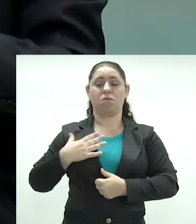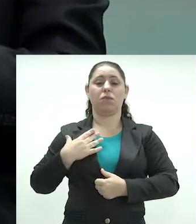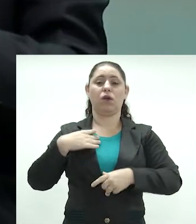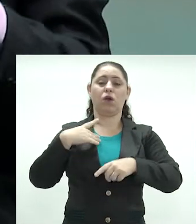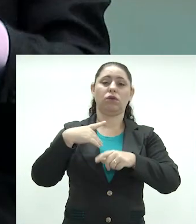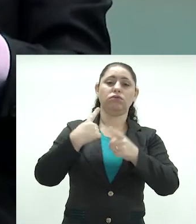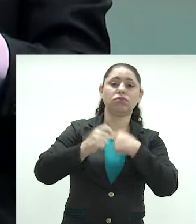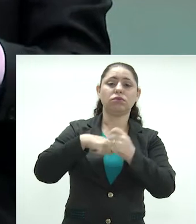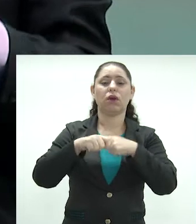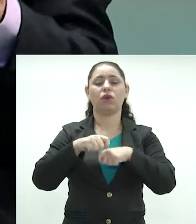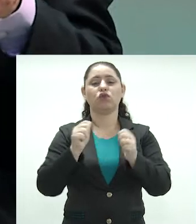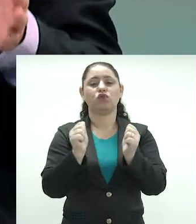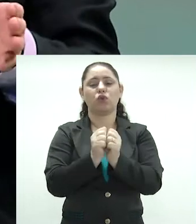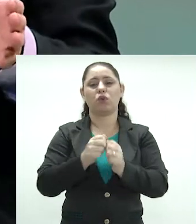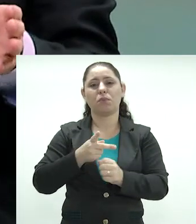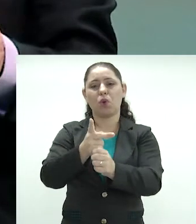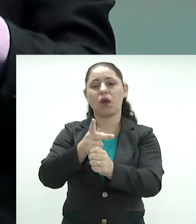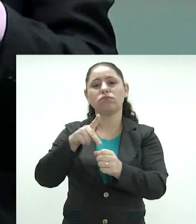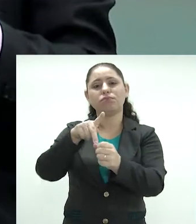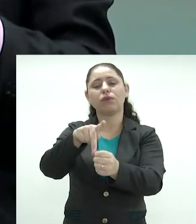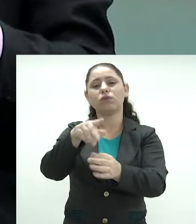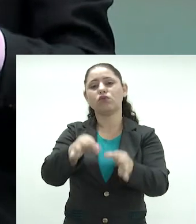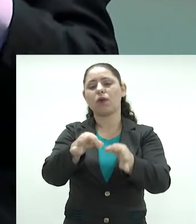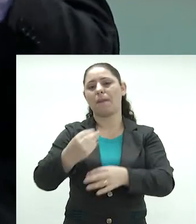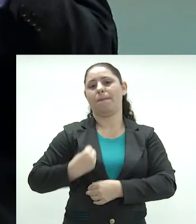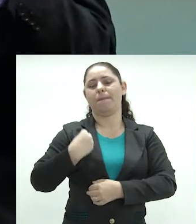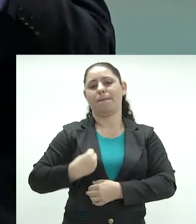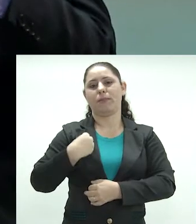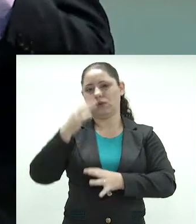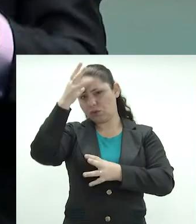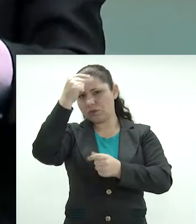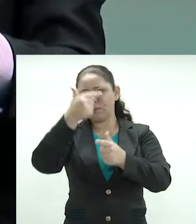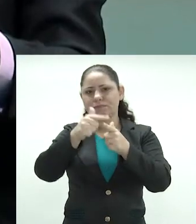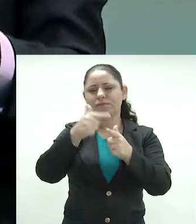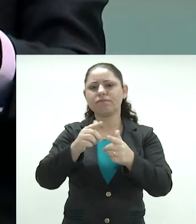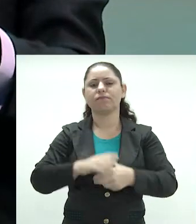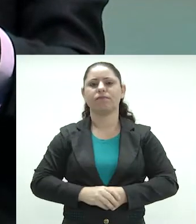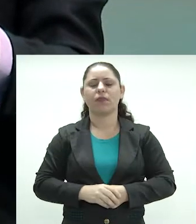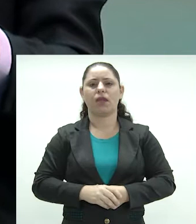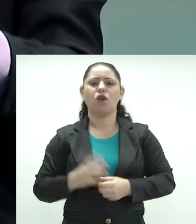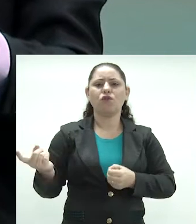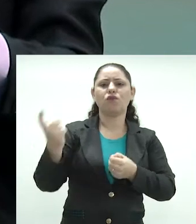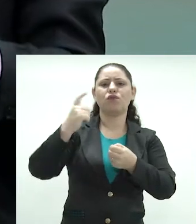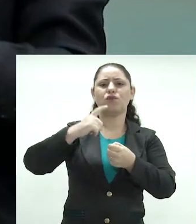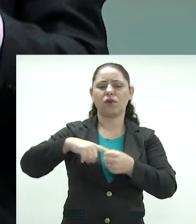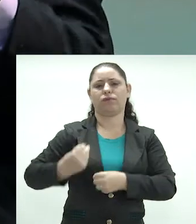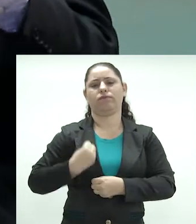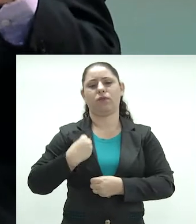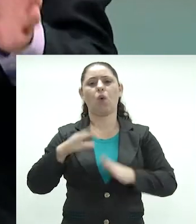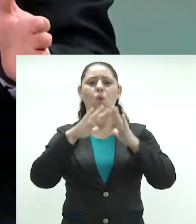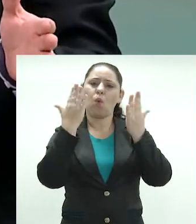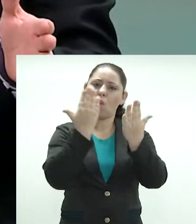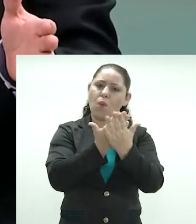primeiro perfil que eu acho da minha gestão, juntamente com os promotores e procuradores de justiça, nós estamos participando diretamente das tomadas de decisões, quer seja